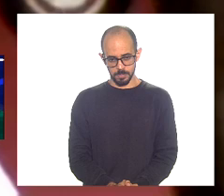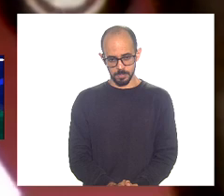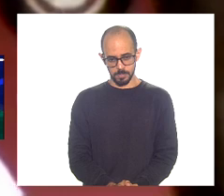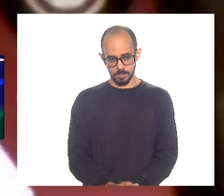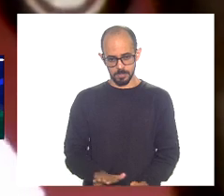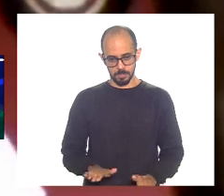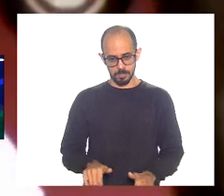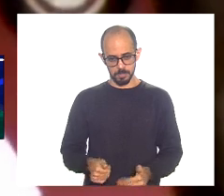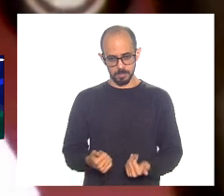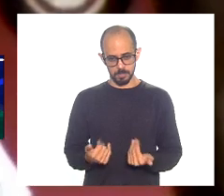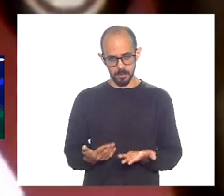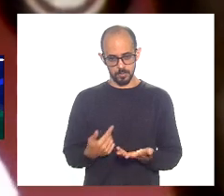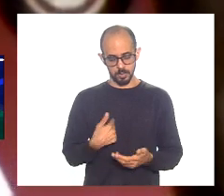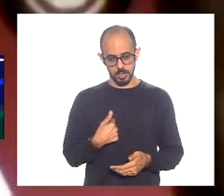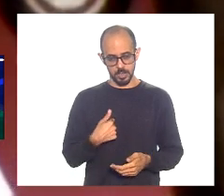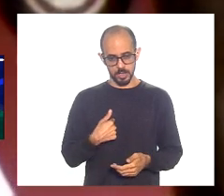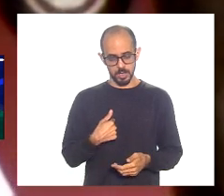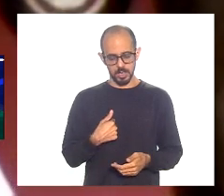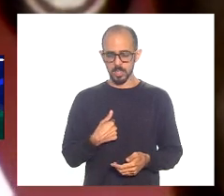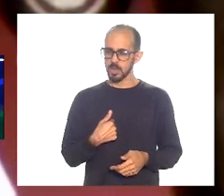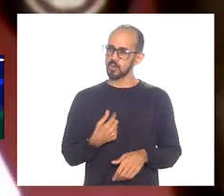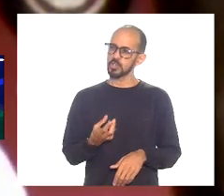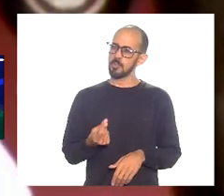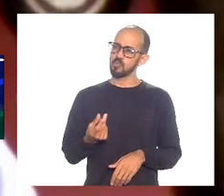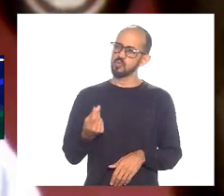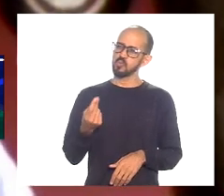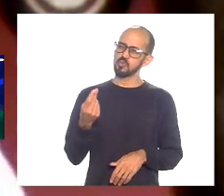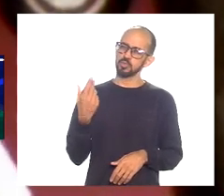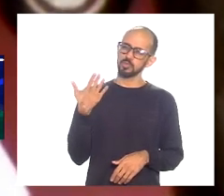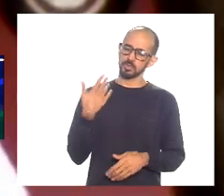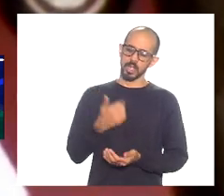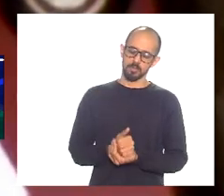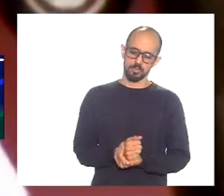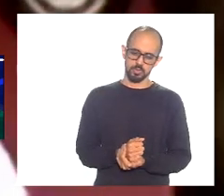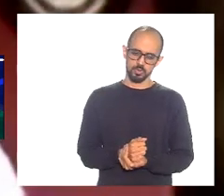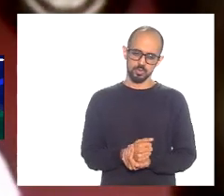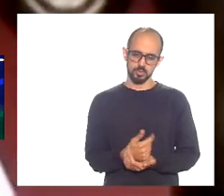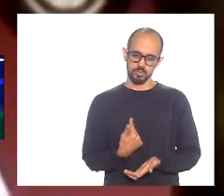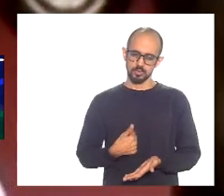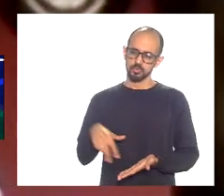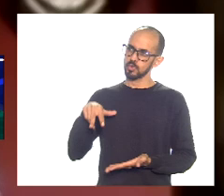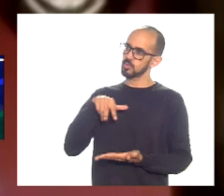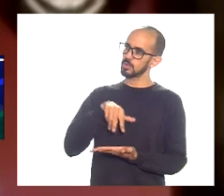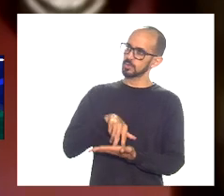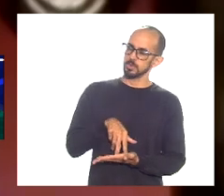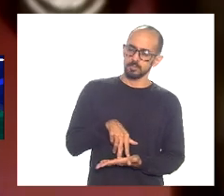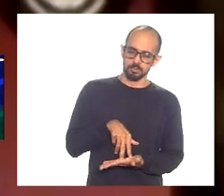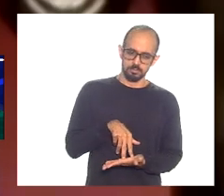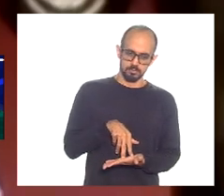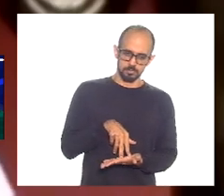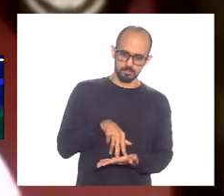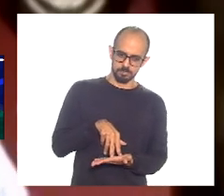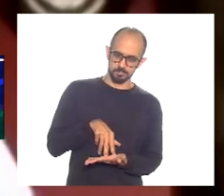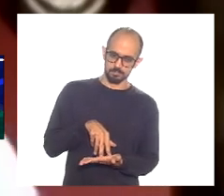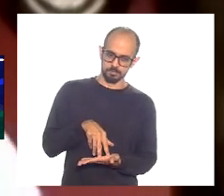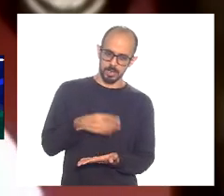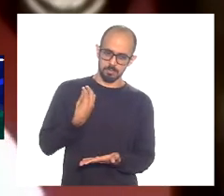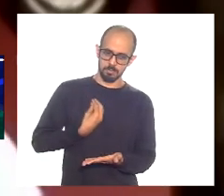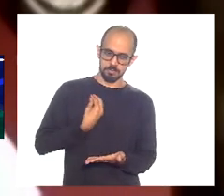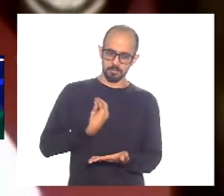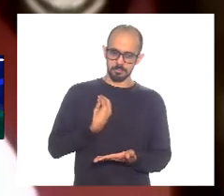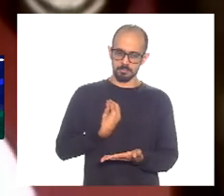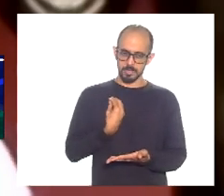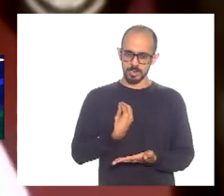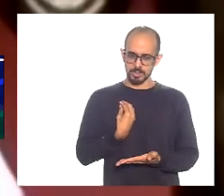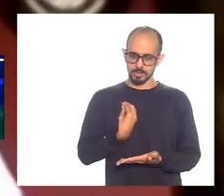Eu, desde cedo, que estou a posto para participar da reunião do